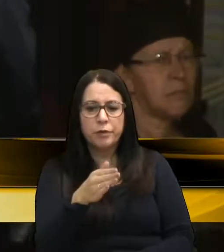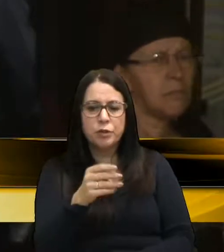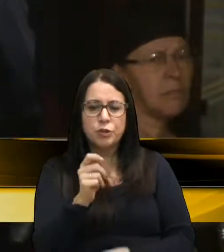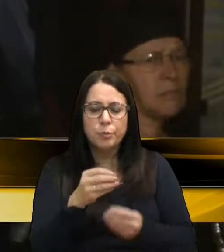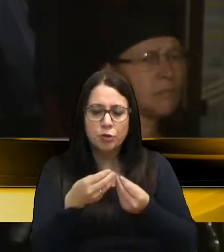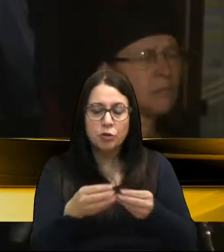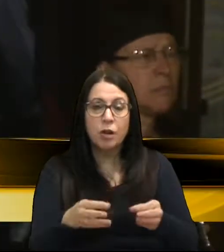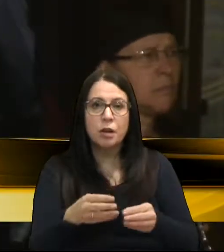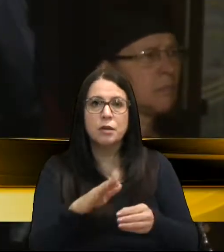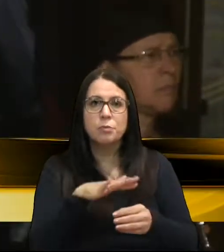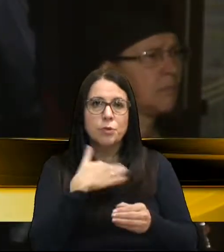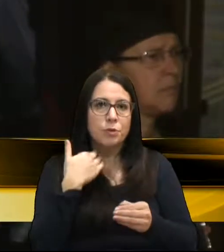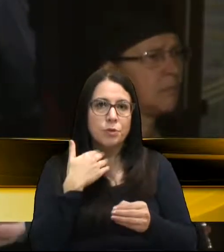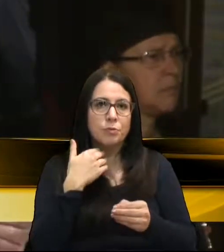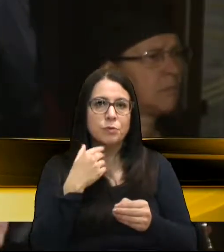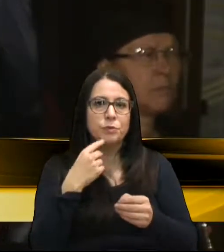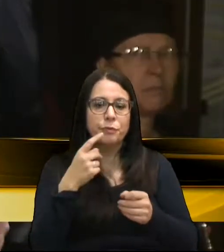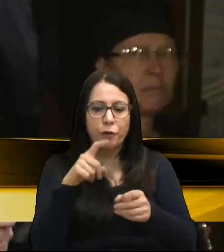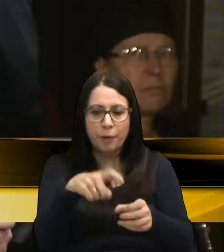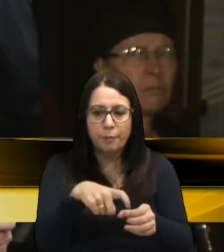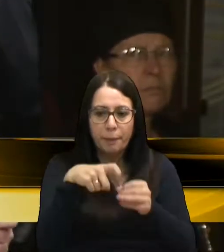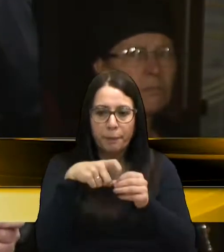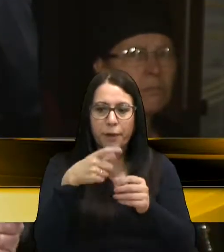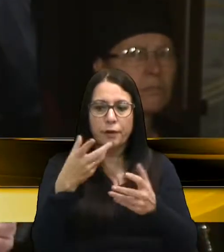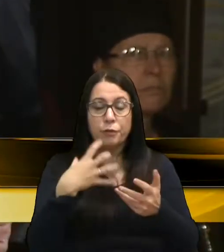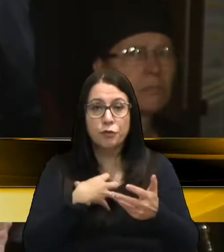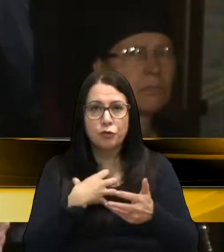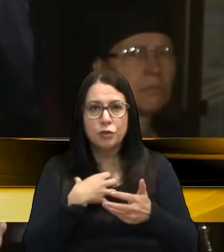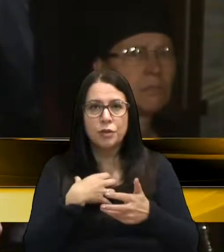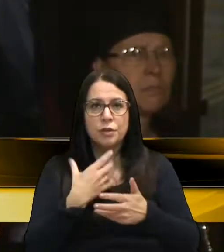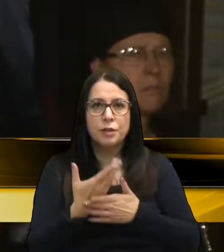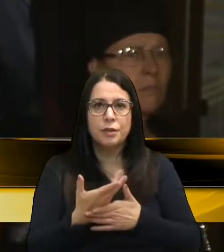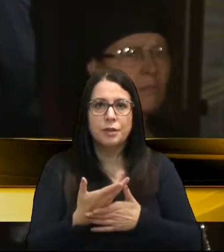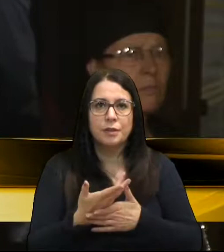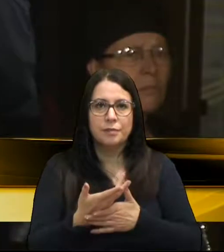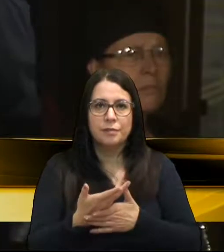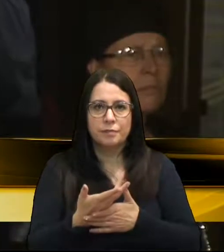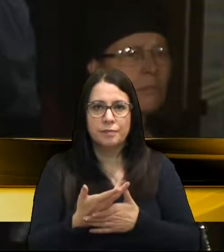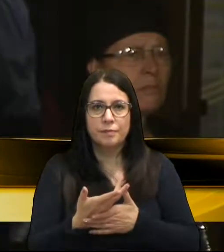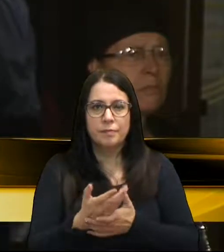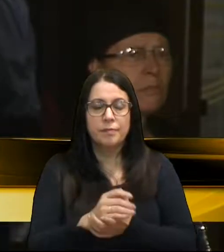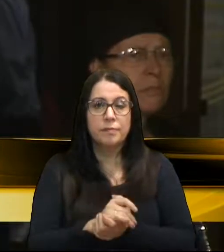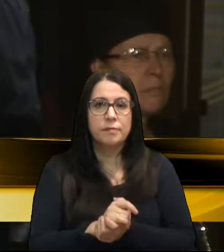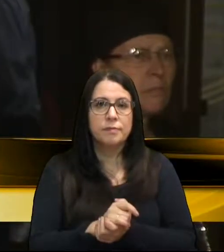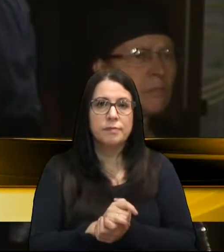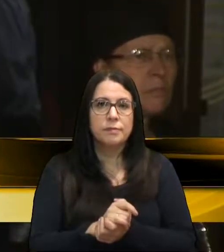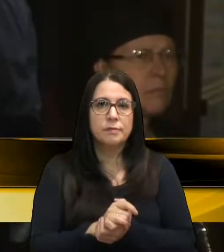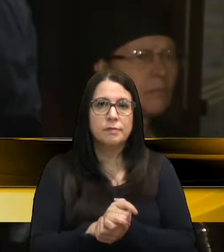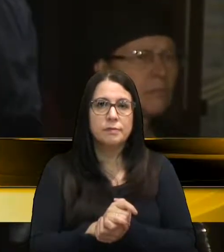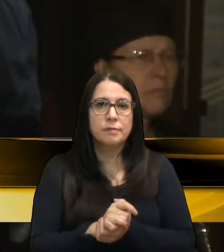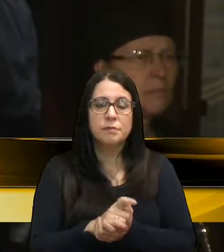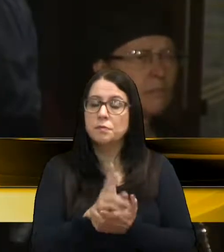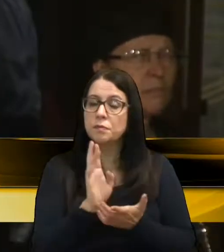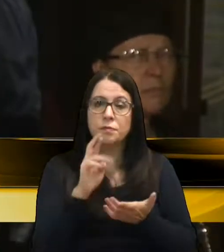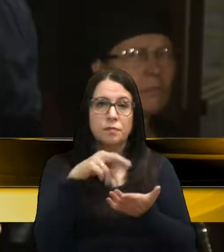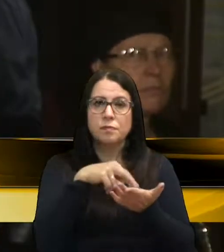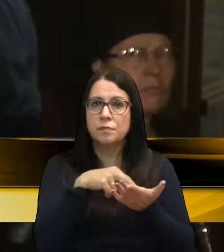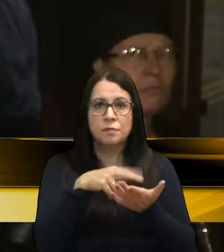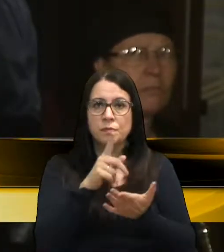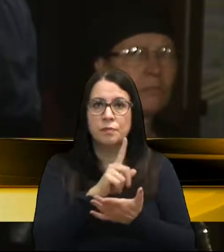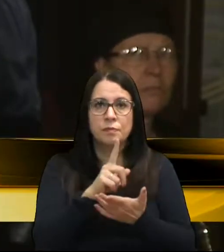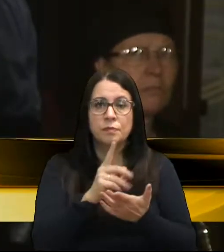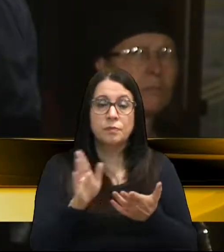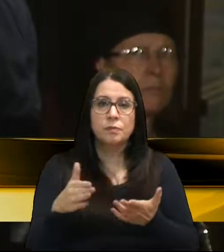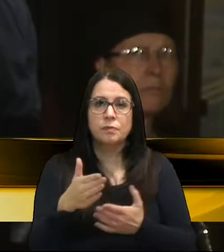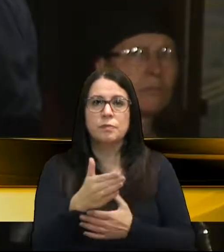morrer, porque foi fisgado de uma forma ferrada abruptamente, vamos dizer assim, né? Mas, na realidade, o